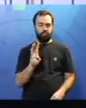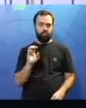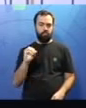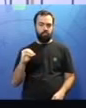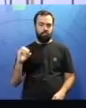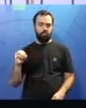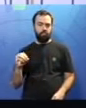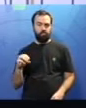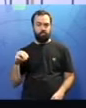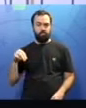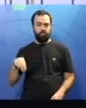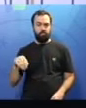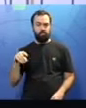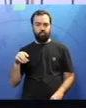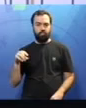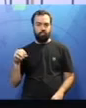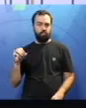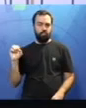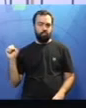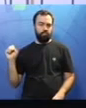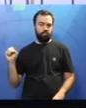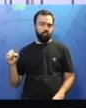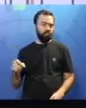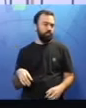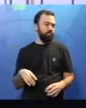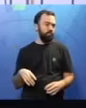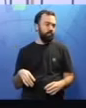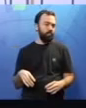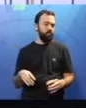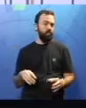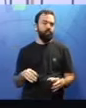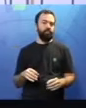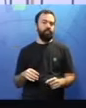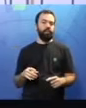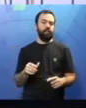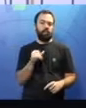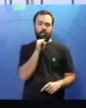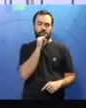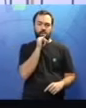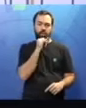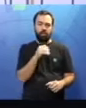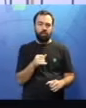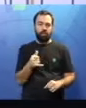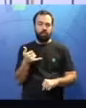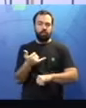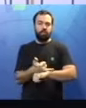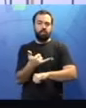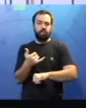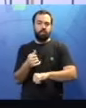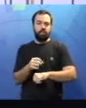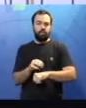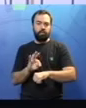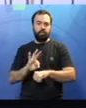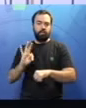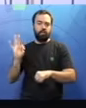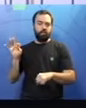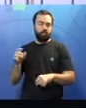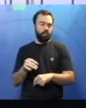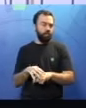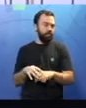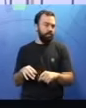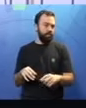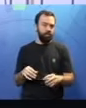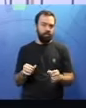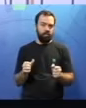por segundo. Já um exemplo, por exemplo, num meio material como o ferro, como as partículas do sólido elas